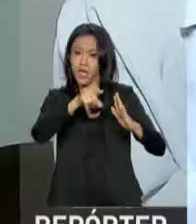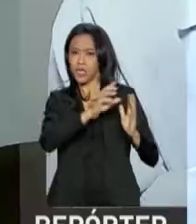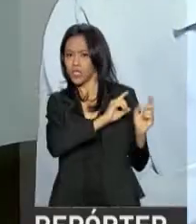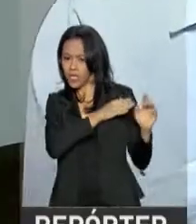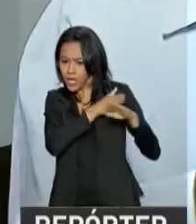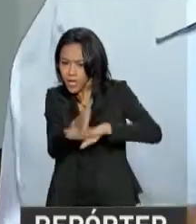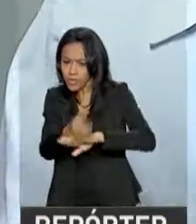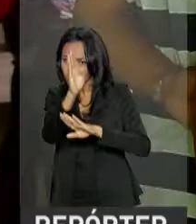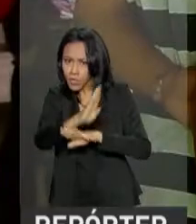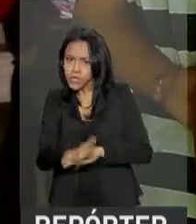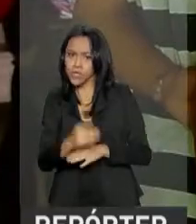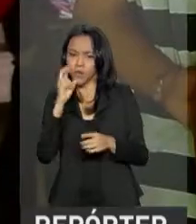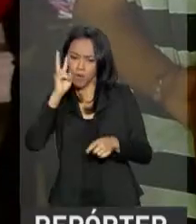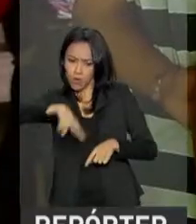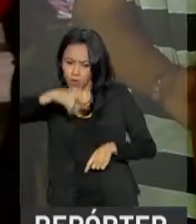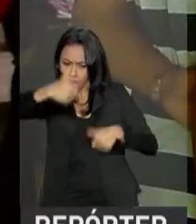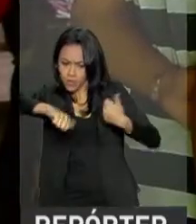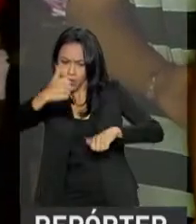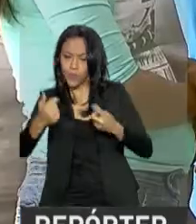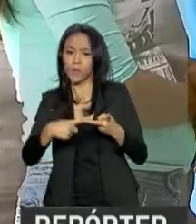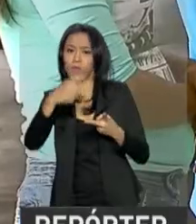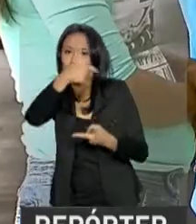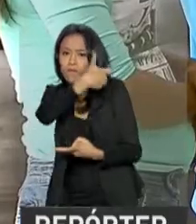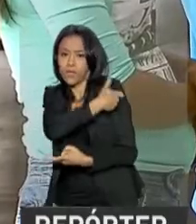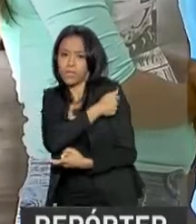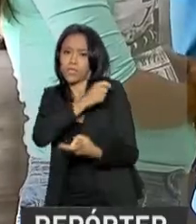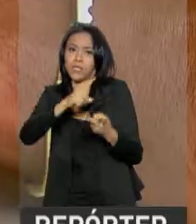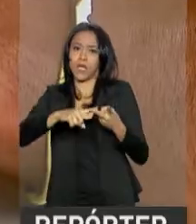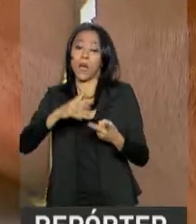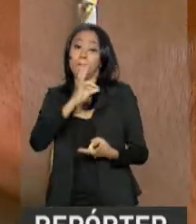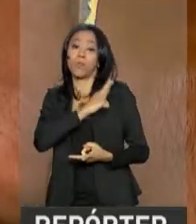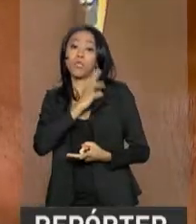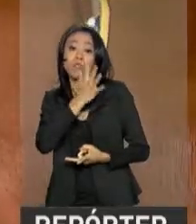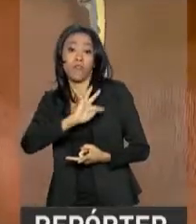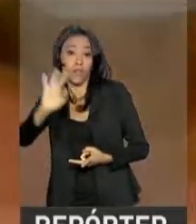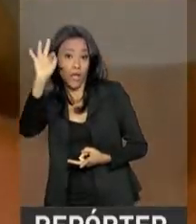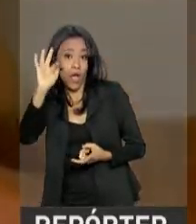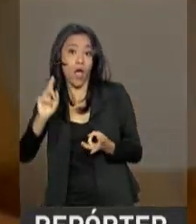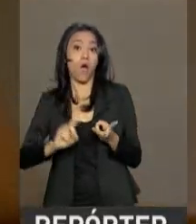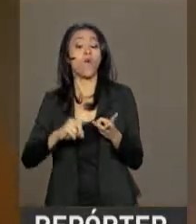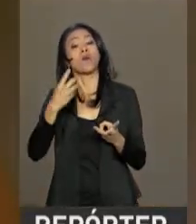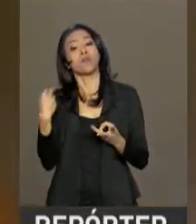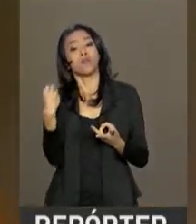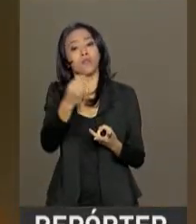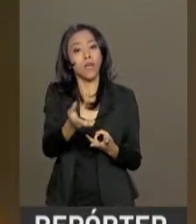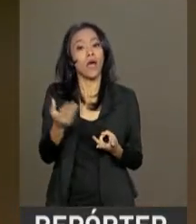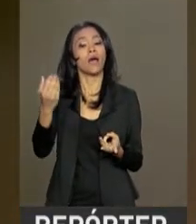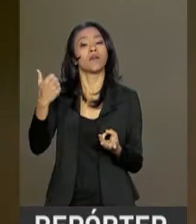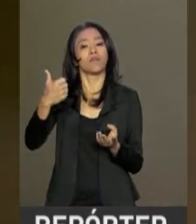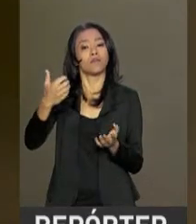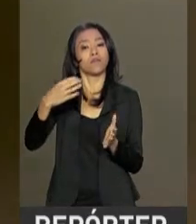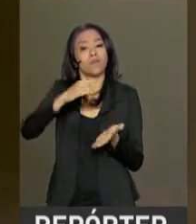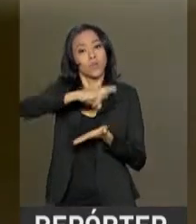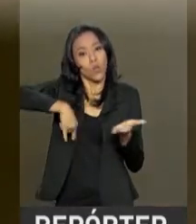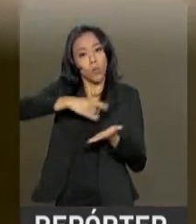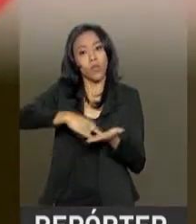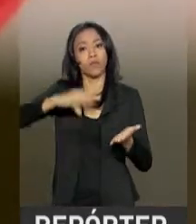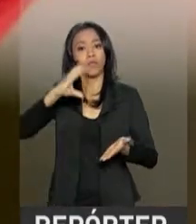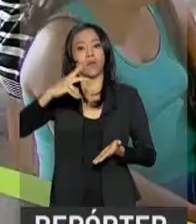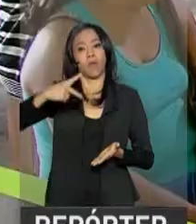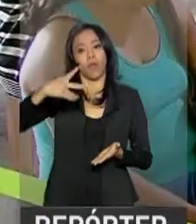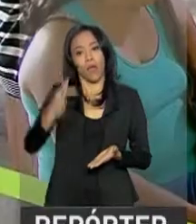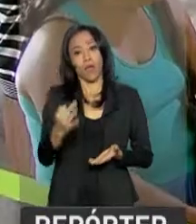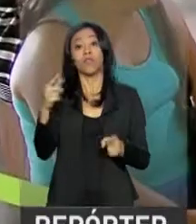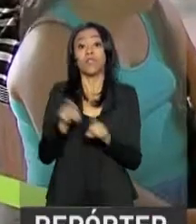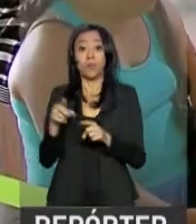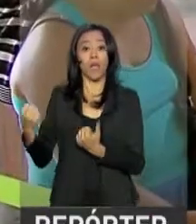são vacinados são item indicados pela polícia federal recebem documentos como cpf e também recebe o apoio do ministério